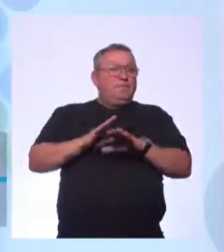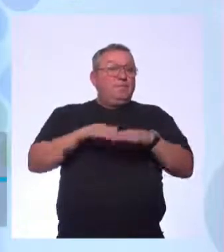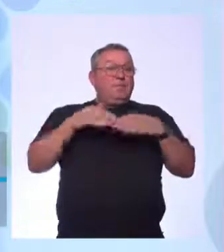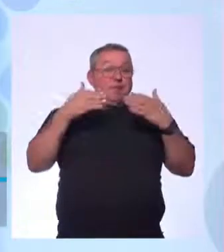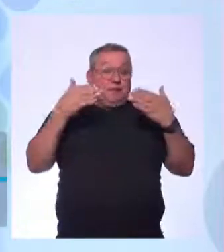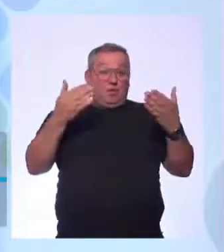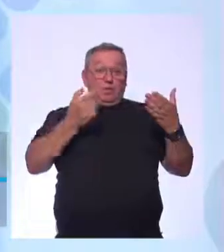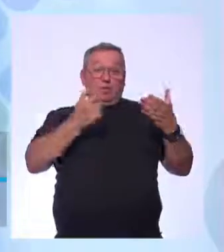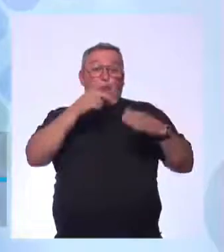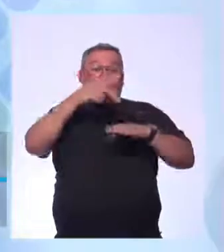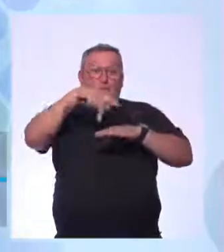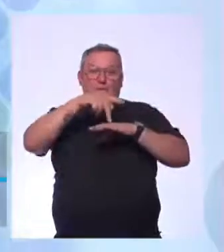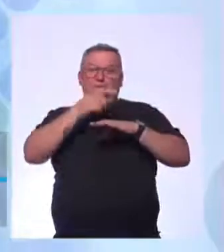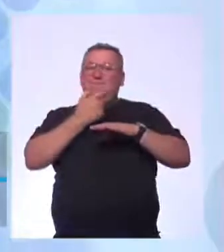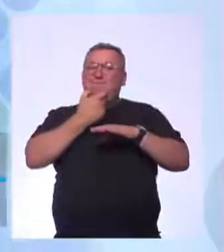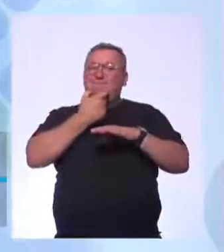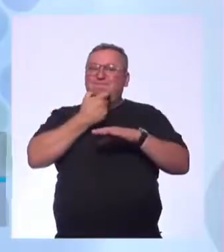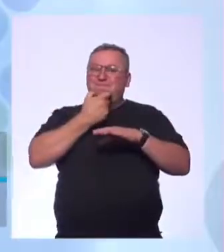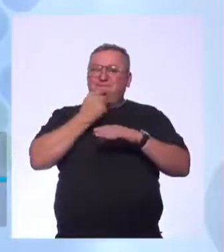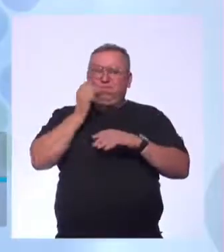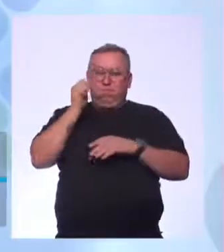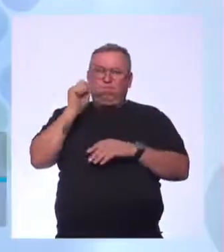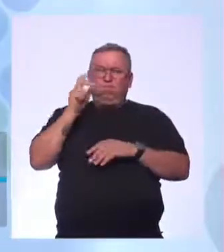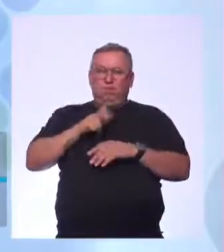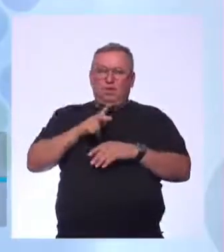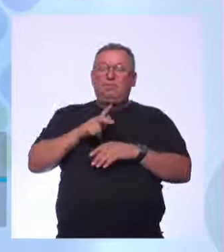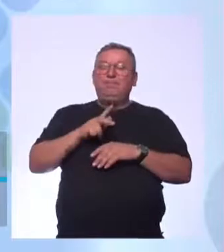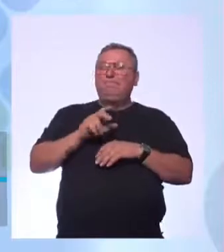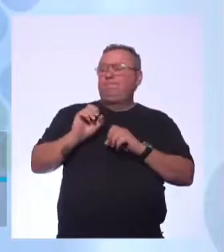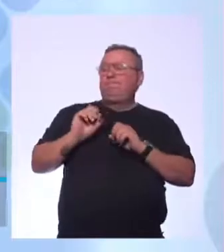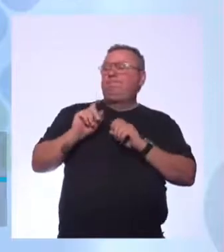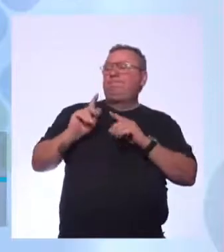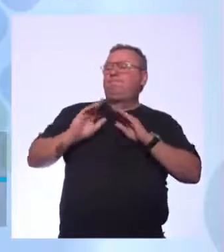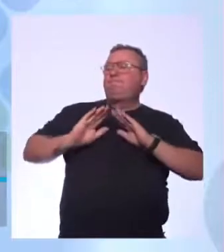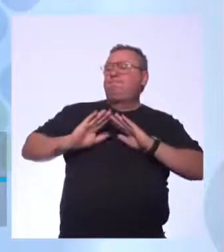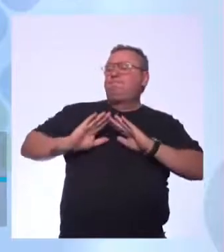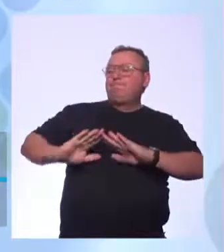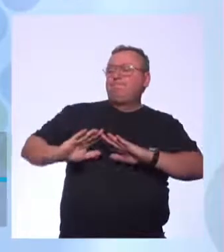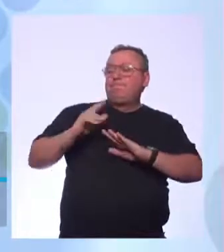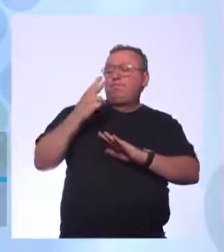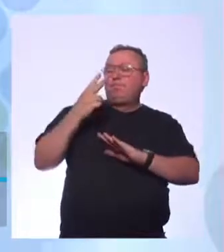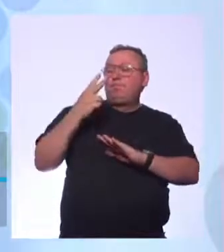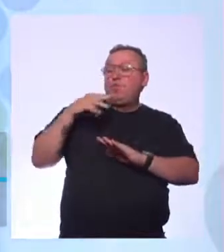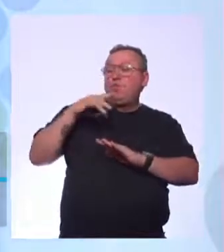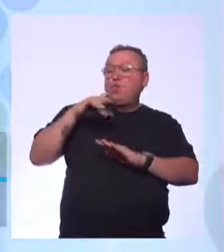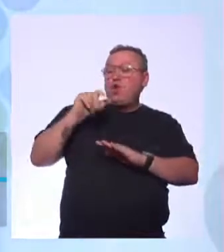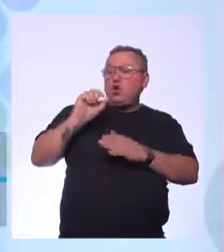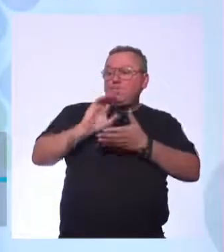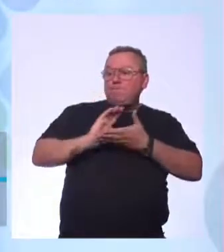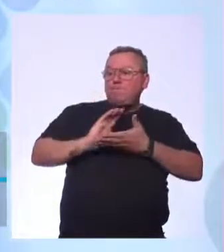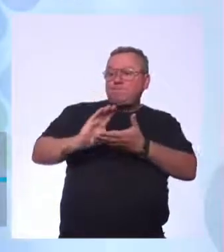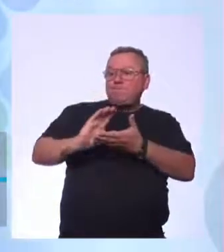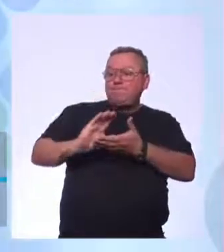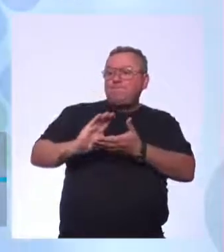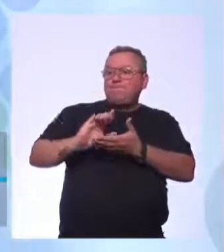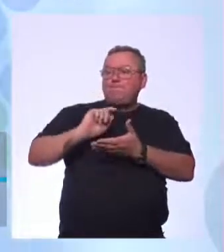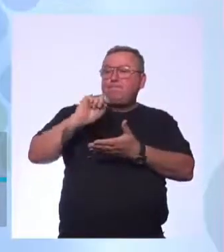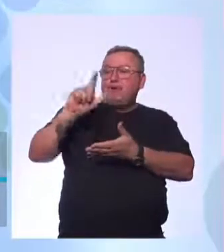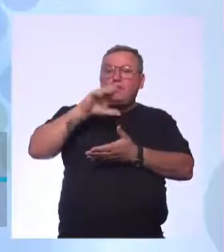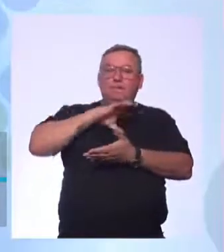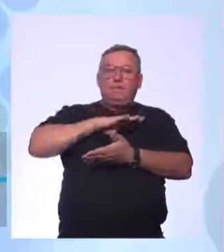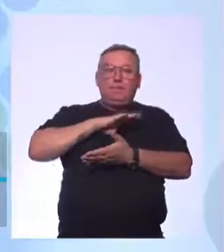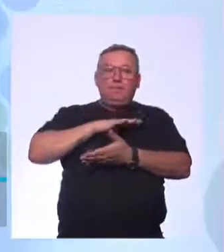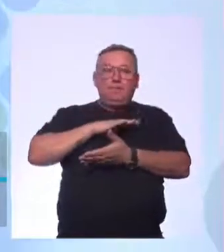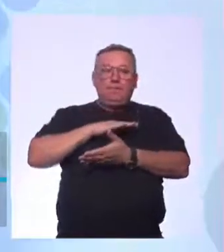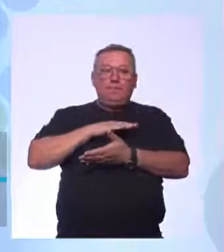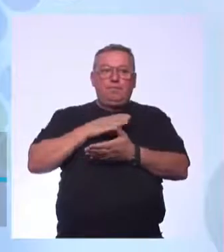a Inglaterra, muito esperta, ela empresta o dinheiro, os 2 milhões de libras, para o Brasil paga a sua independência.